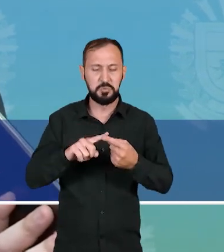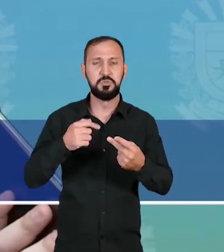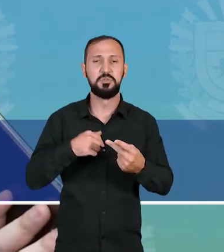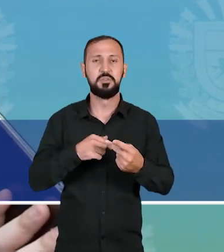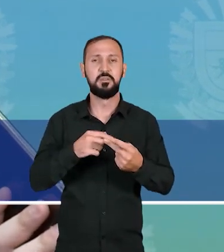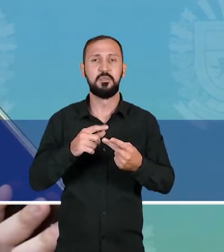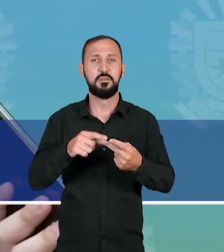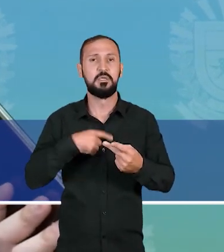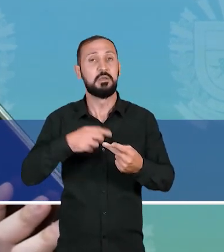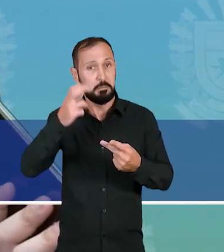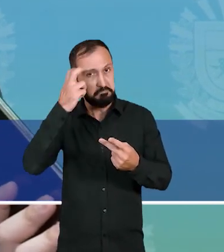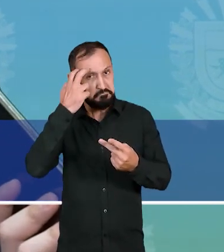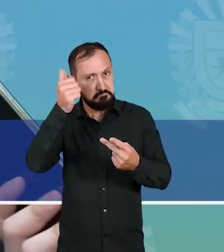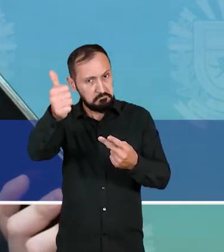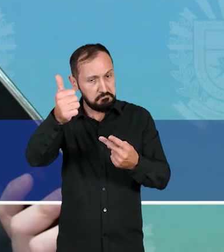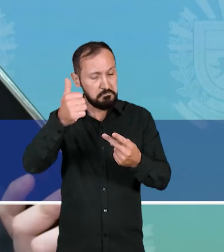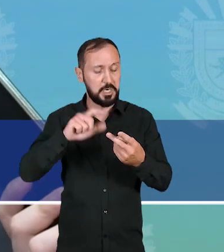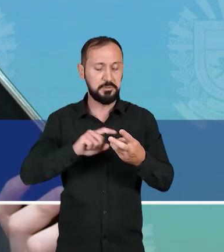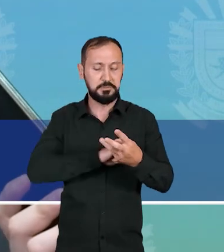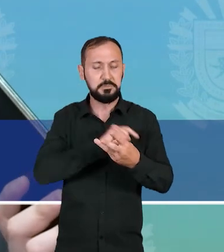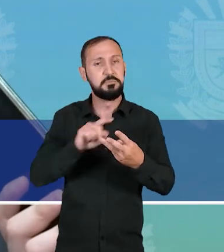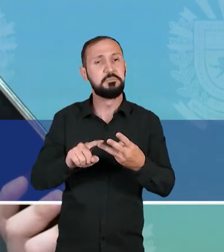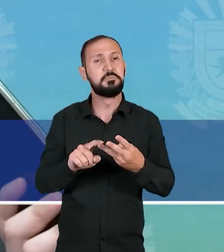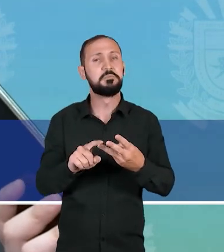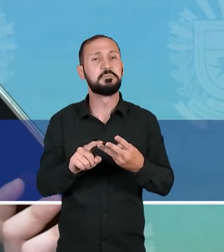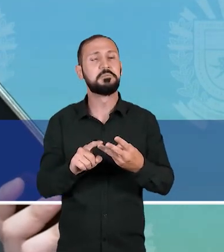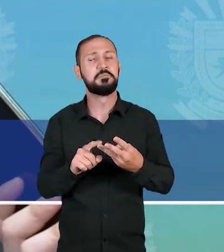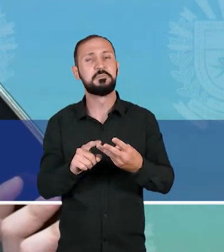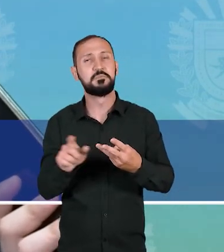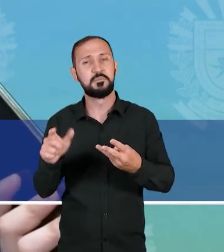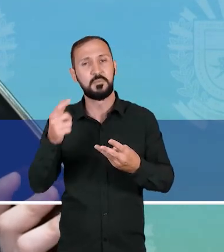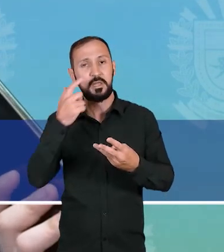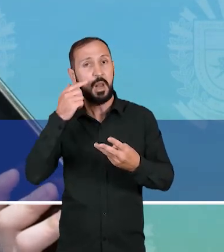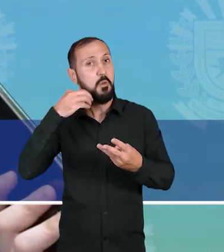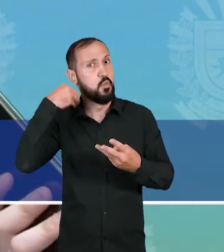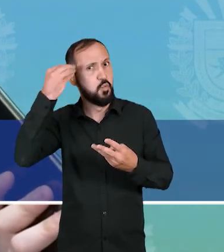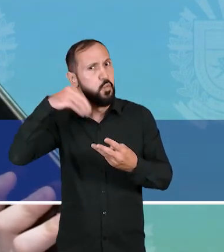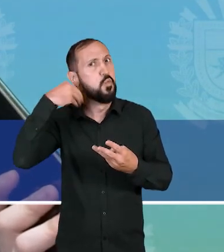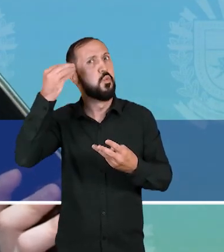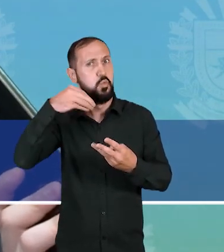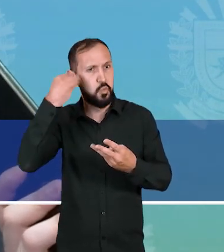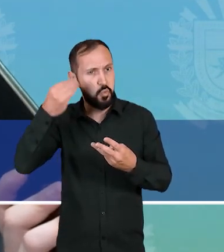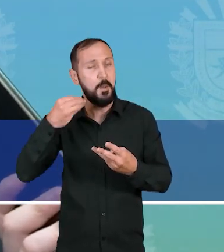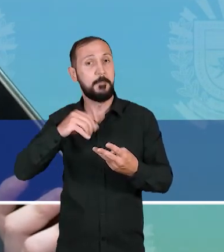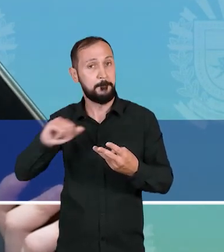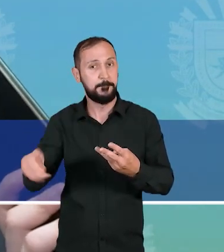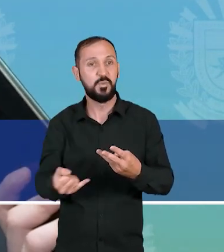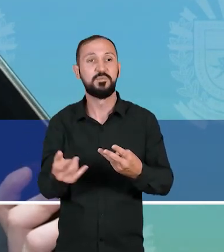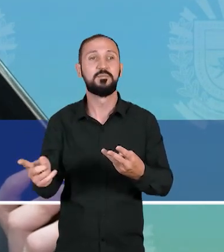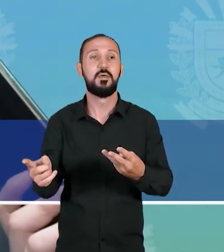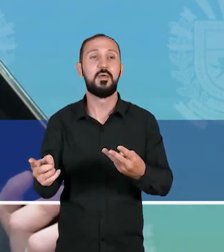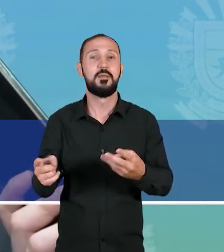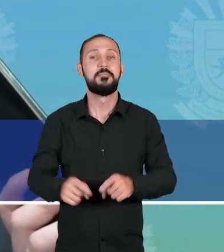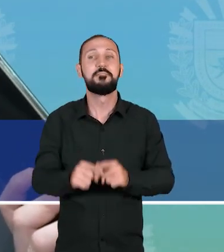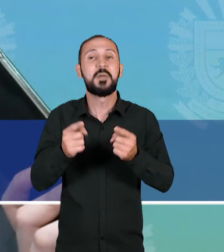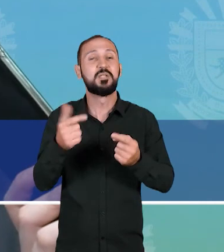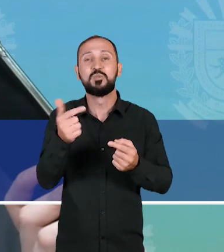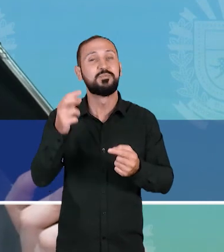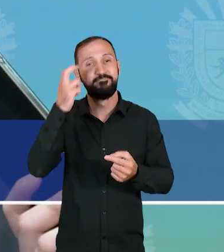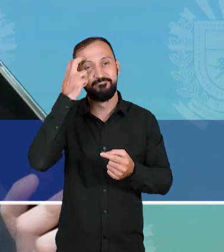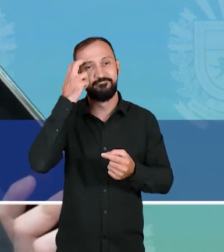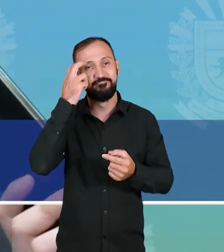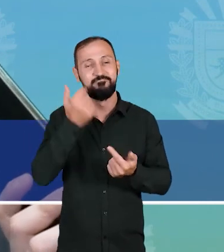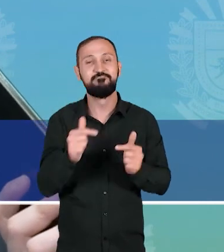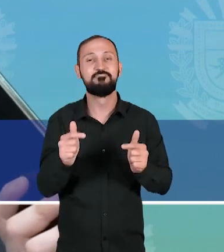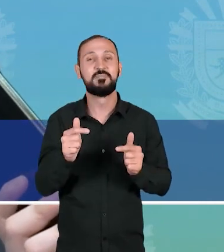condições de saúde, de intelecto perfeitos, a sua experiência que pode ser utilizada, mas não